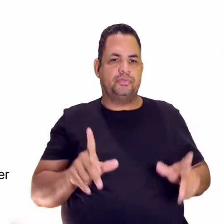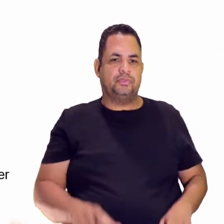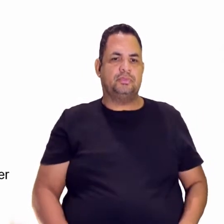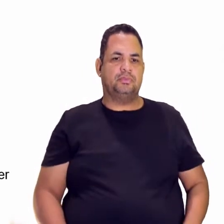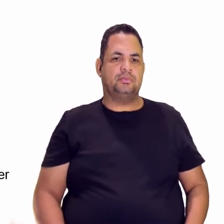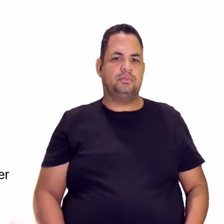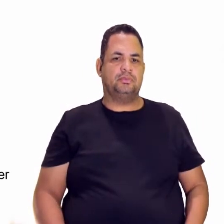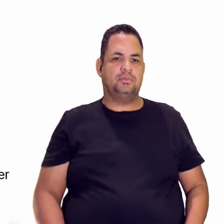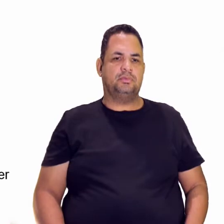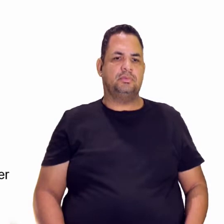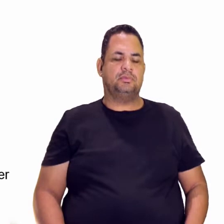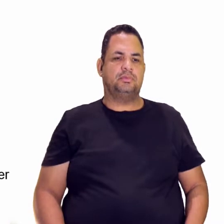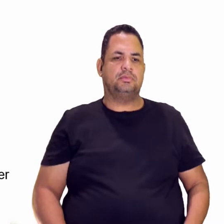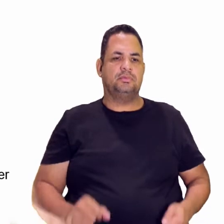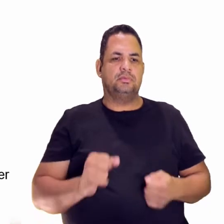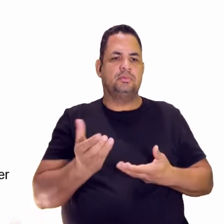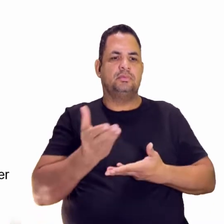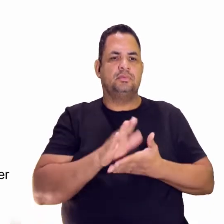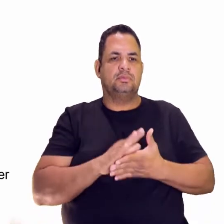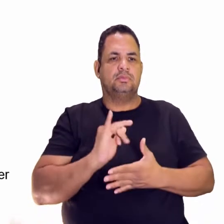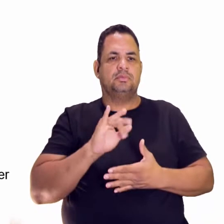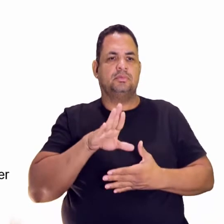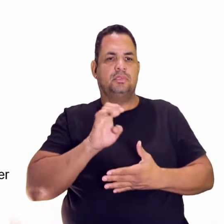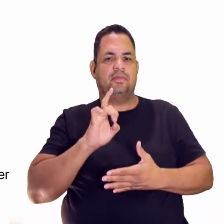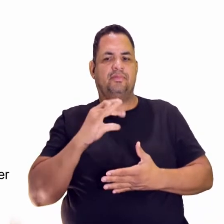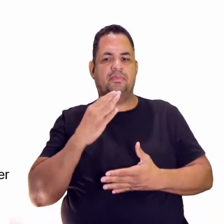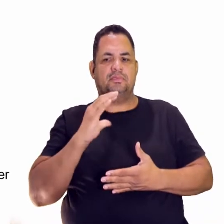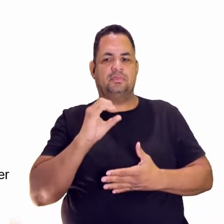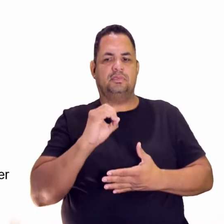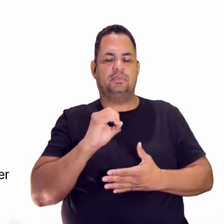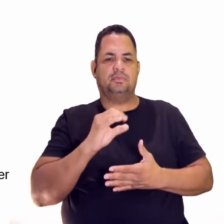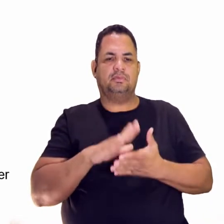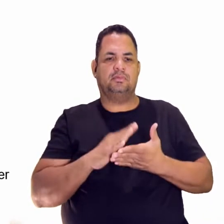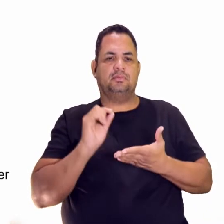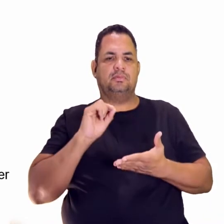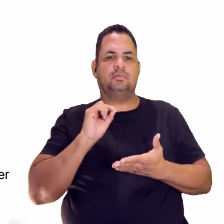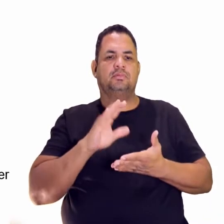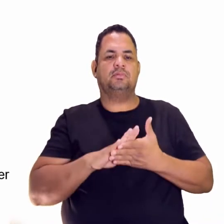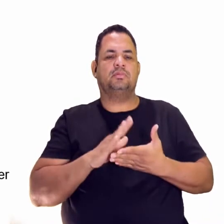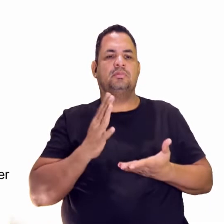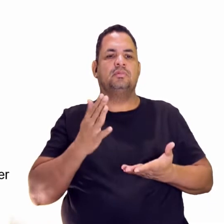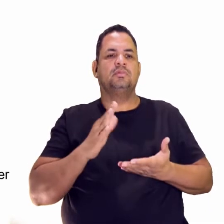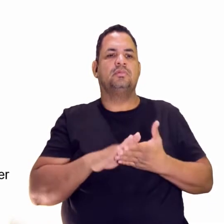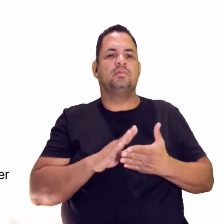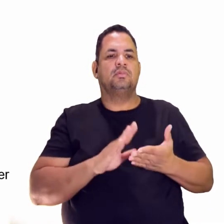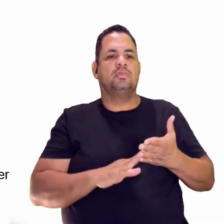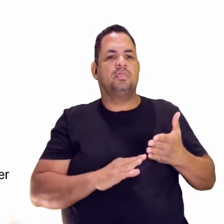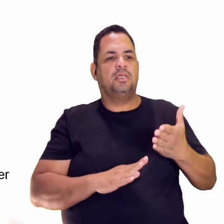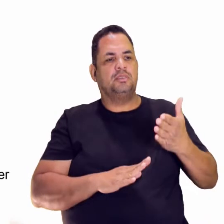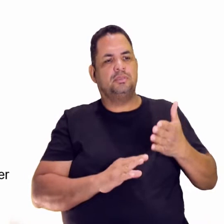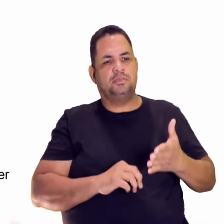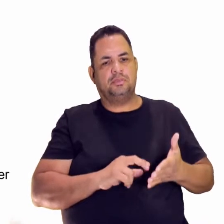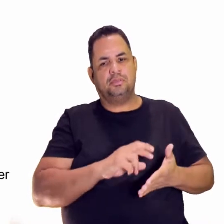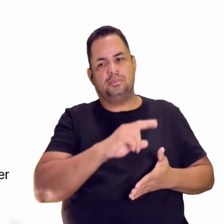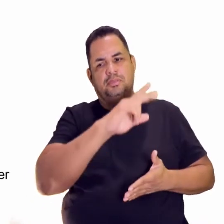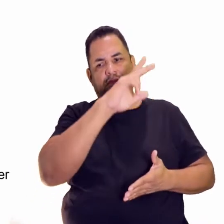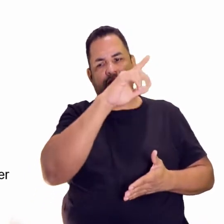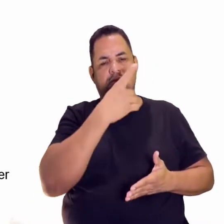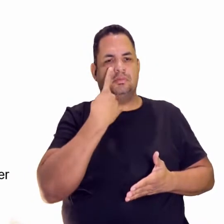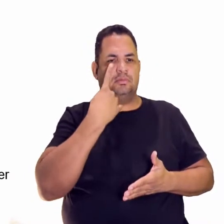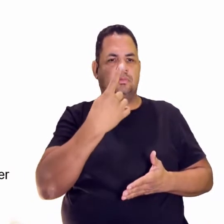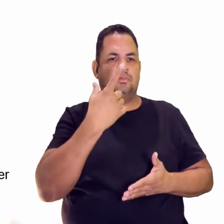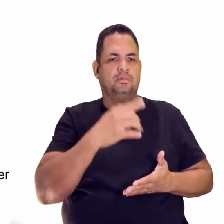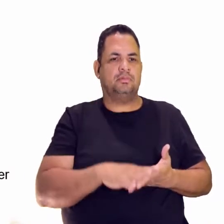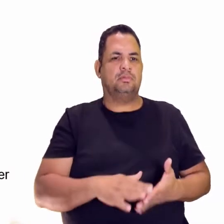está fazendo uma intervenção, está intervindo. O que é que aquela escada com aquela tábua de prego estava